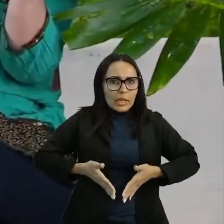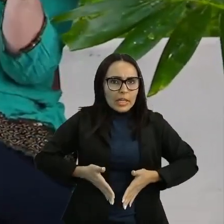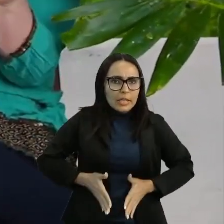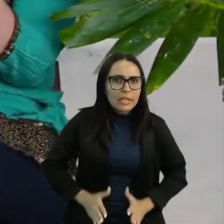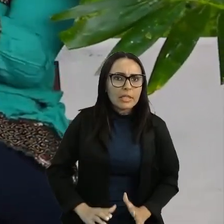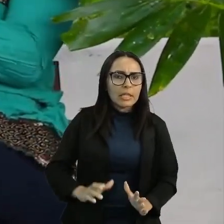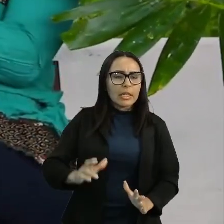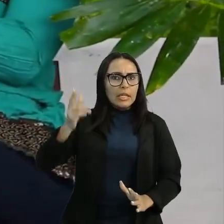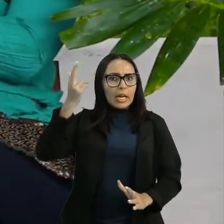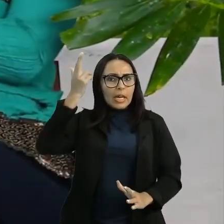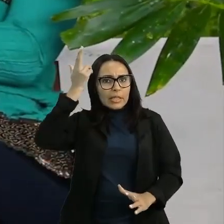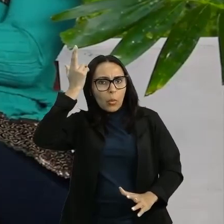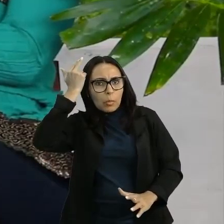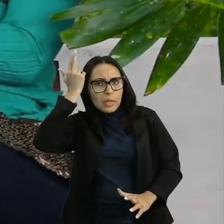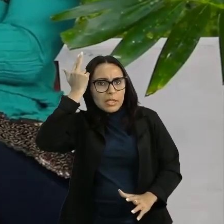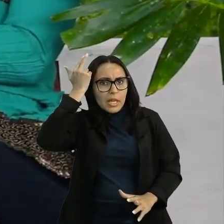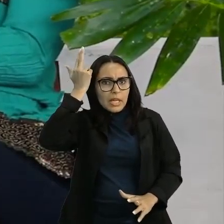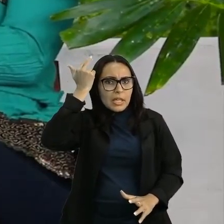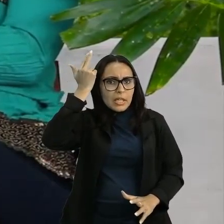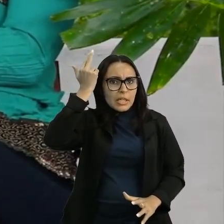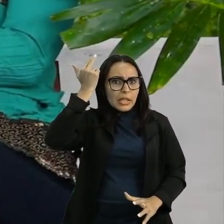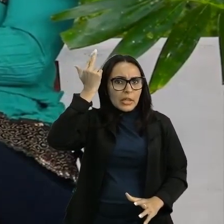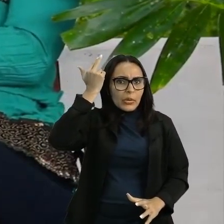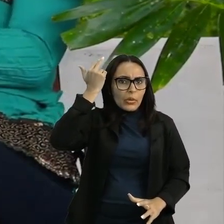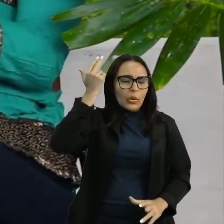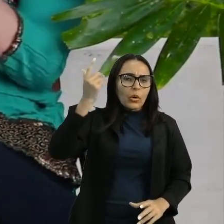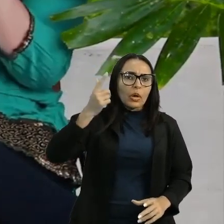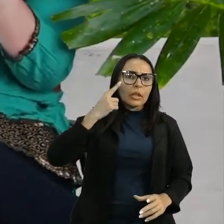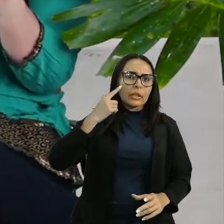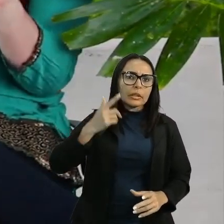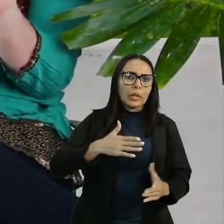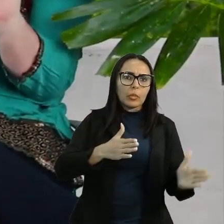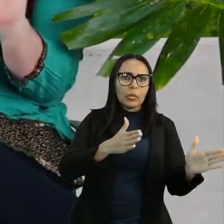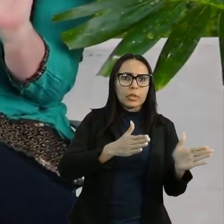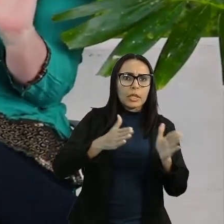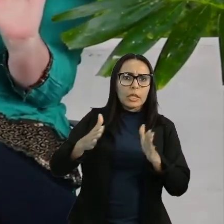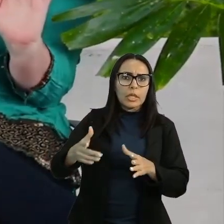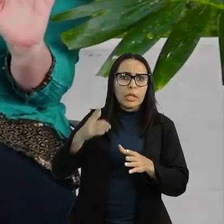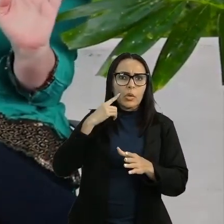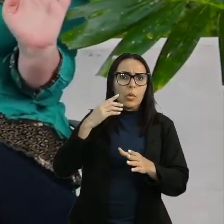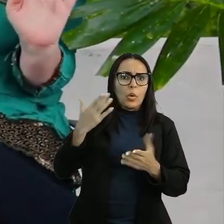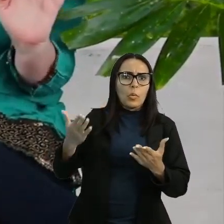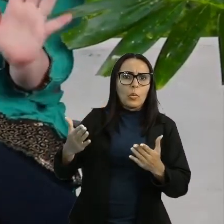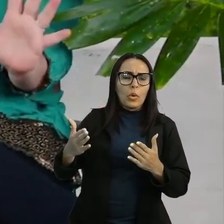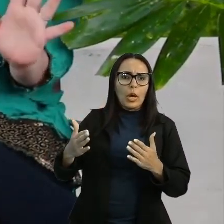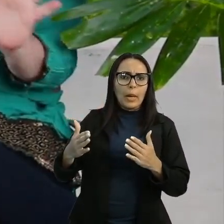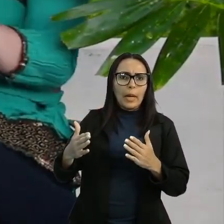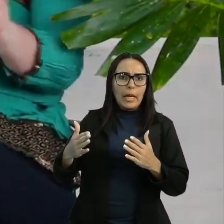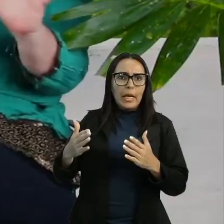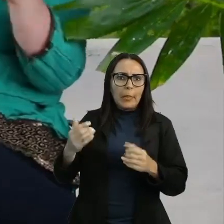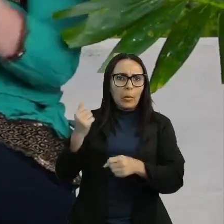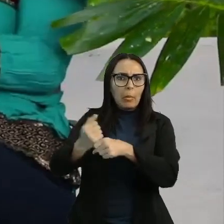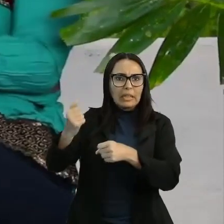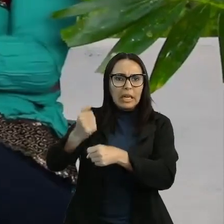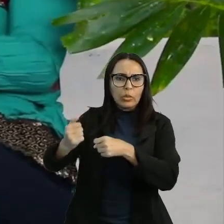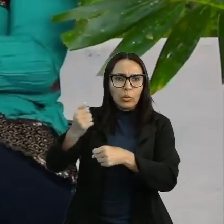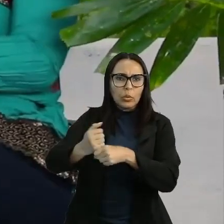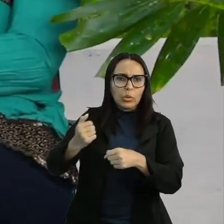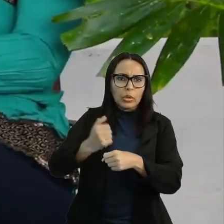buscam dinheiro. Outras buscam só por curiosidade, quero ver o que eles fazem aqui. E outras são os inquisitivos mesmos, que têm a